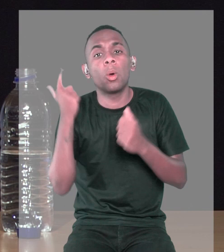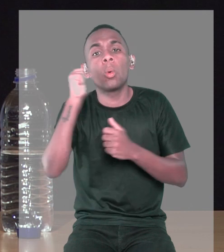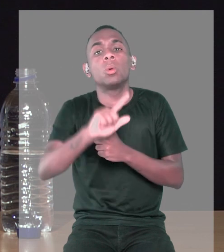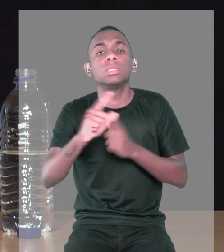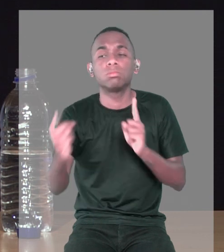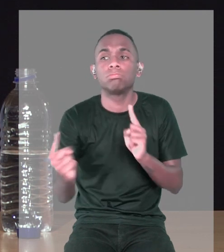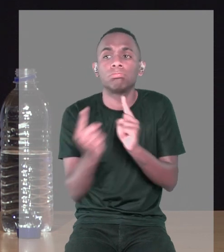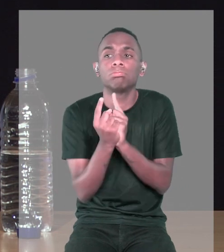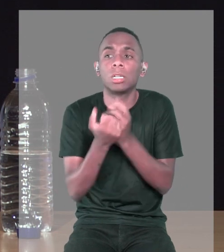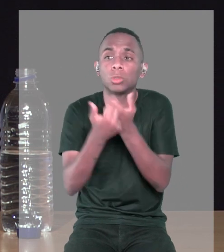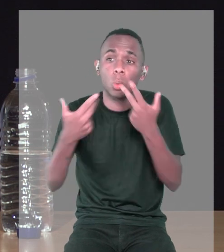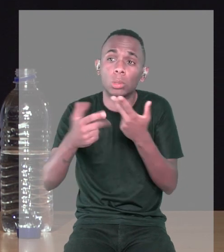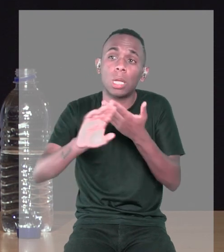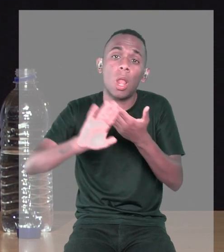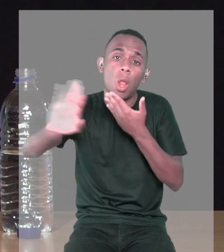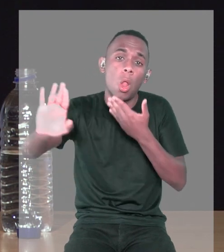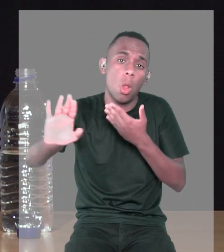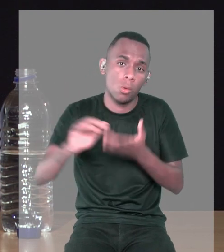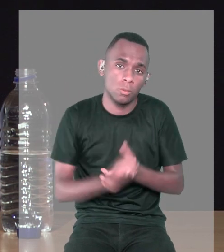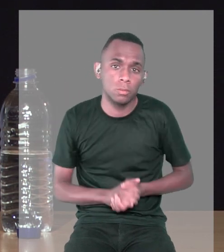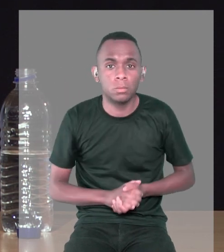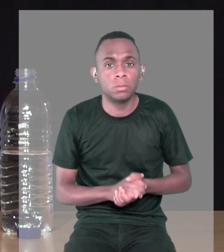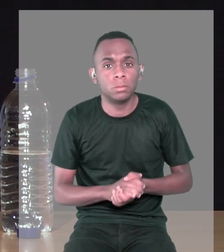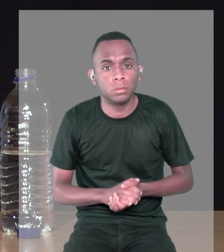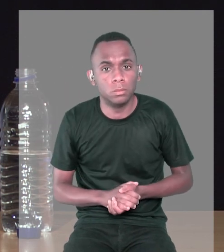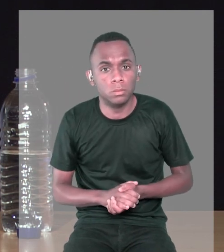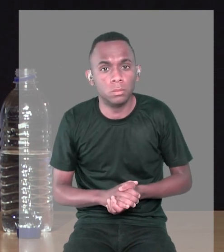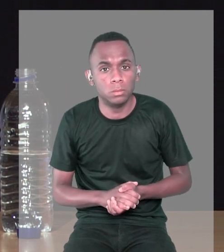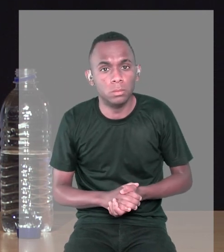para aproximar o que está distante.